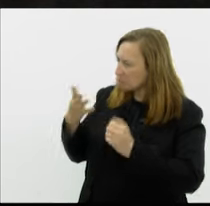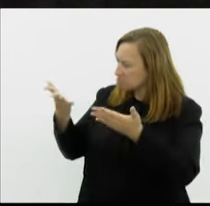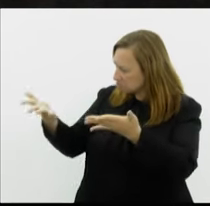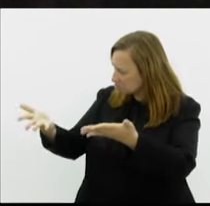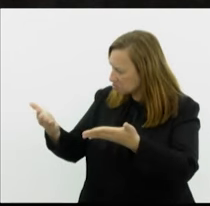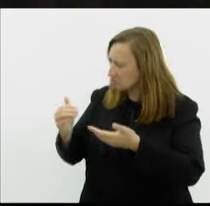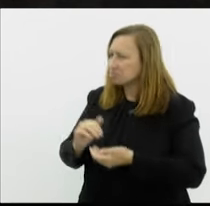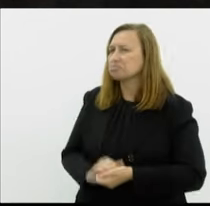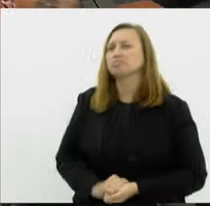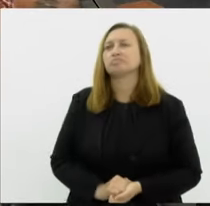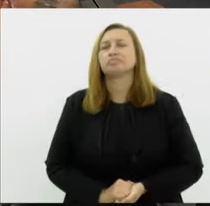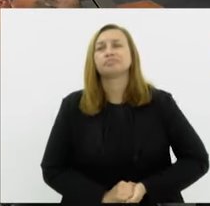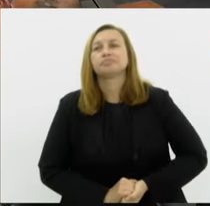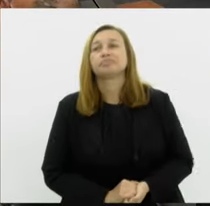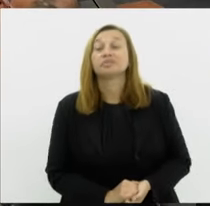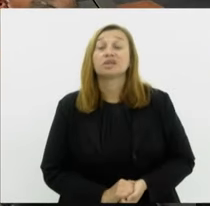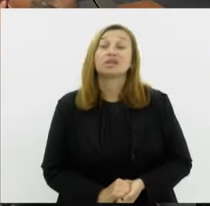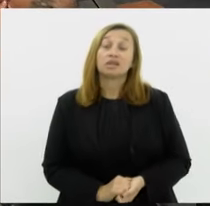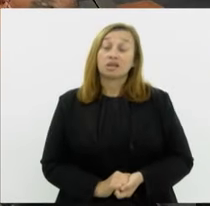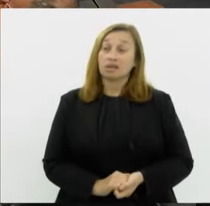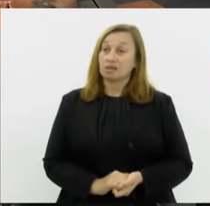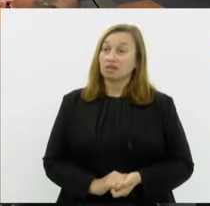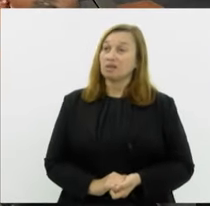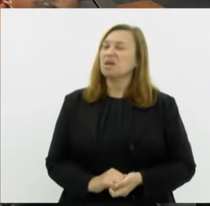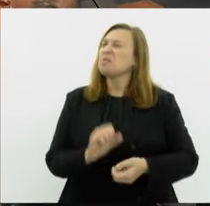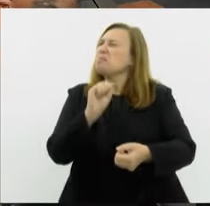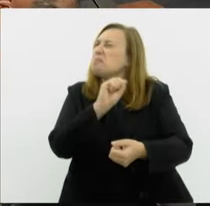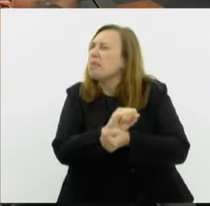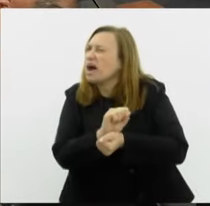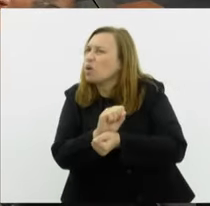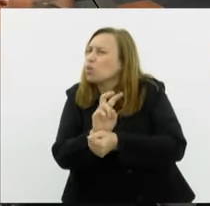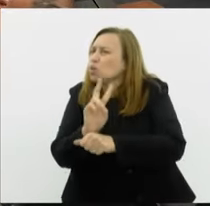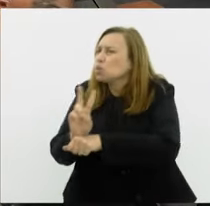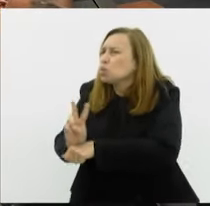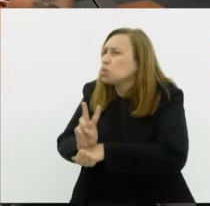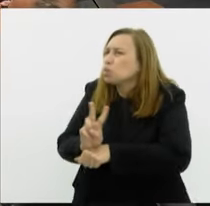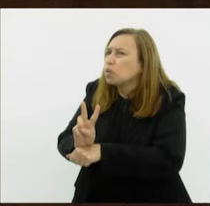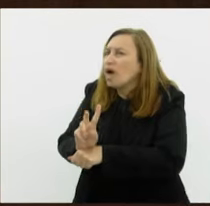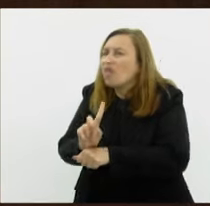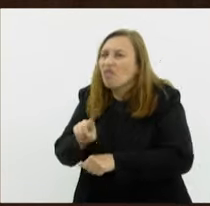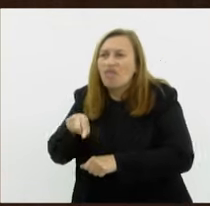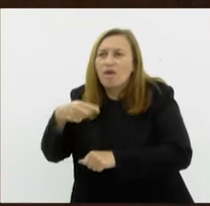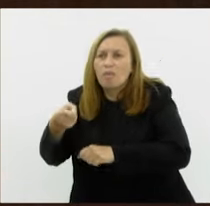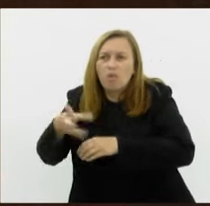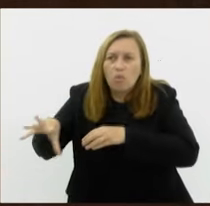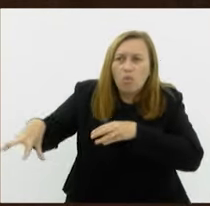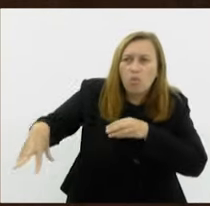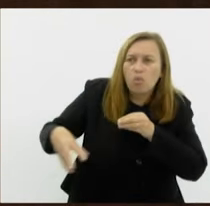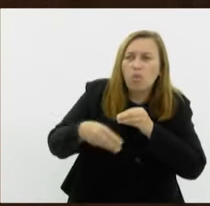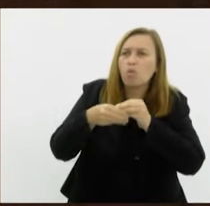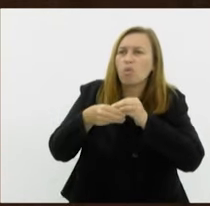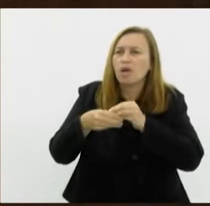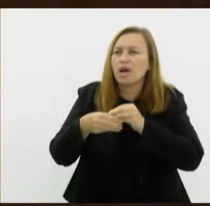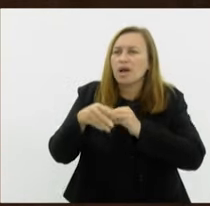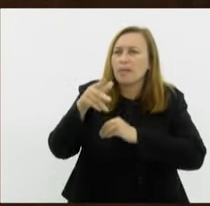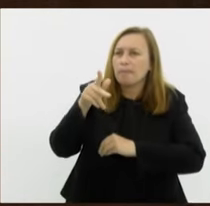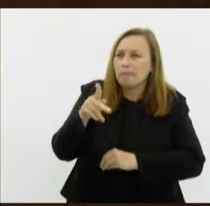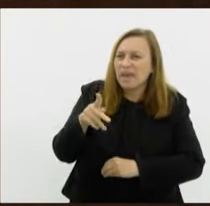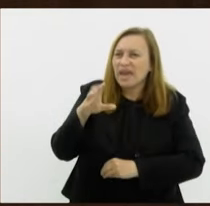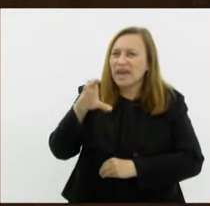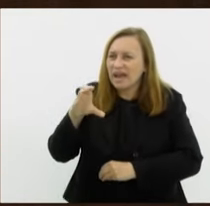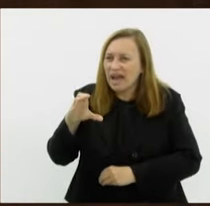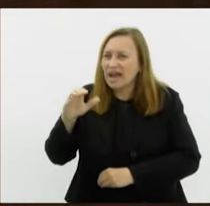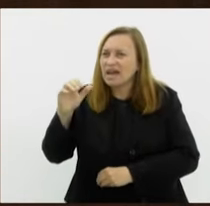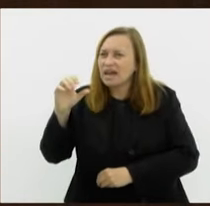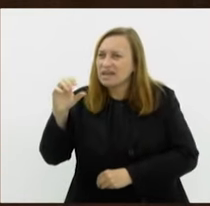Excelência solicitar. Será que parou de fazer depois que implantou a TKCSA